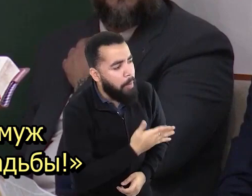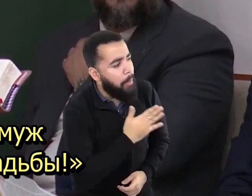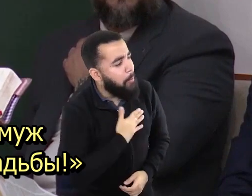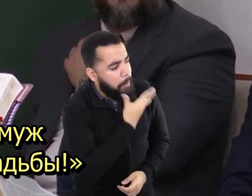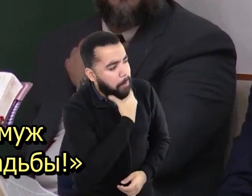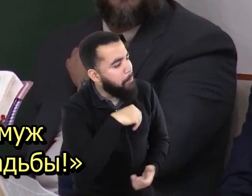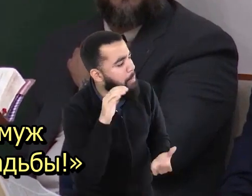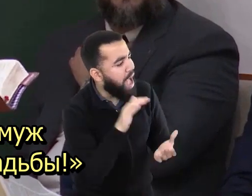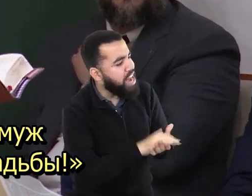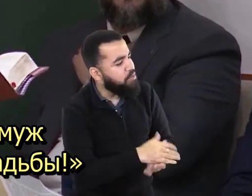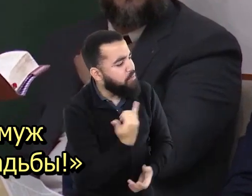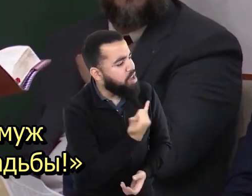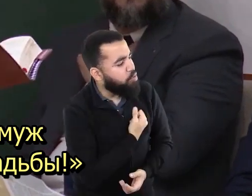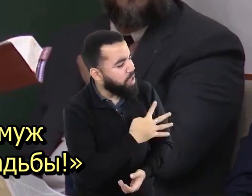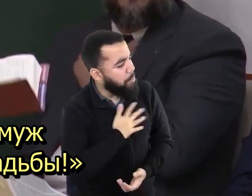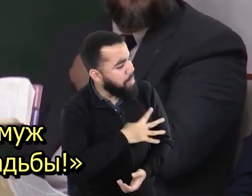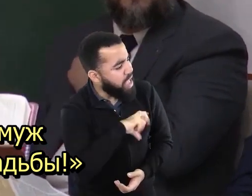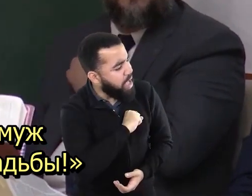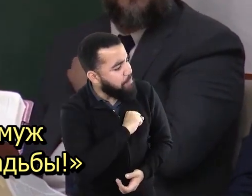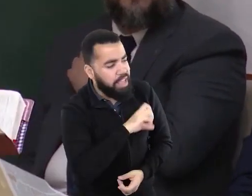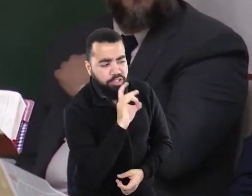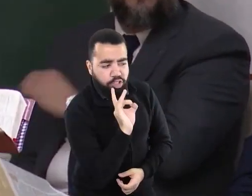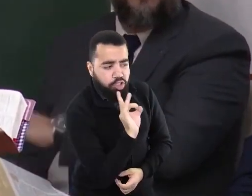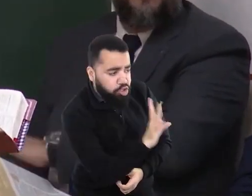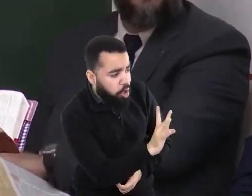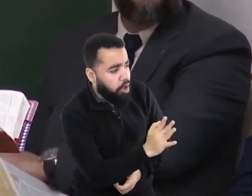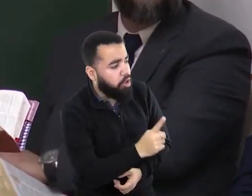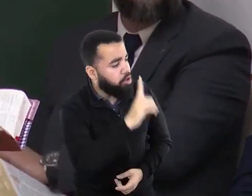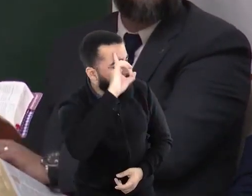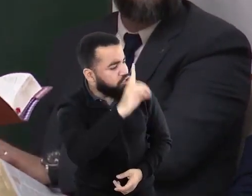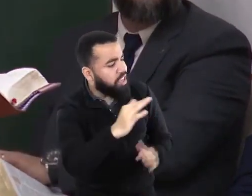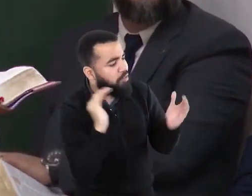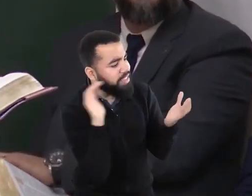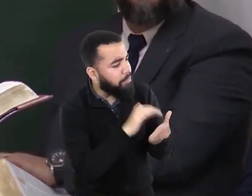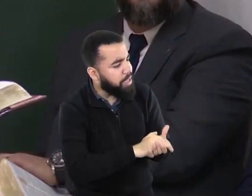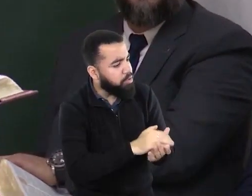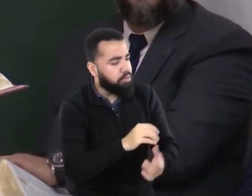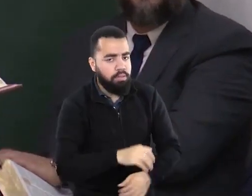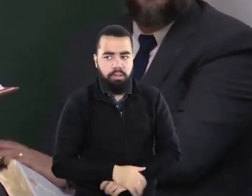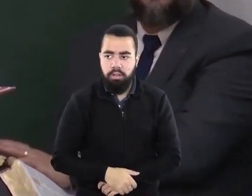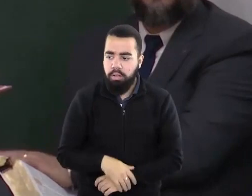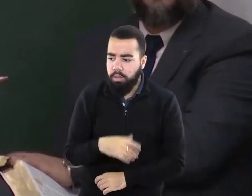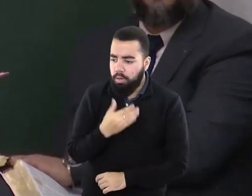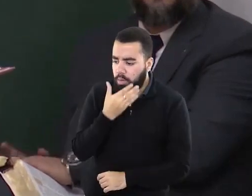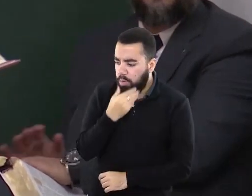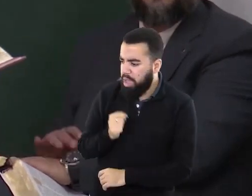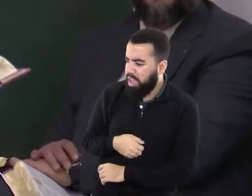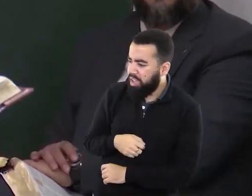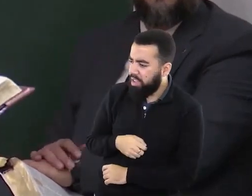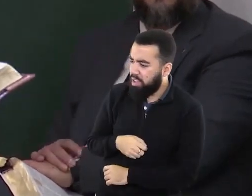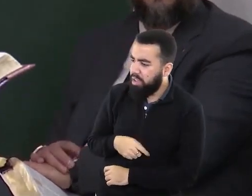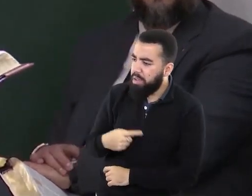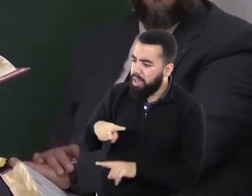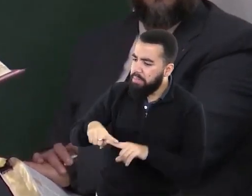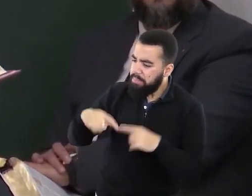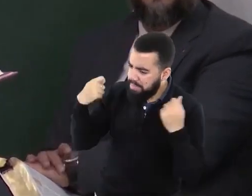que me amava foi no dia do casamento. E ele olhou para ela assim, meio desconfiado, falou, mas precisa falar de